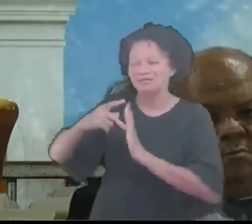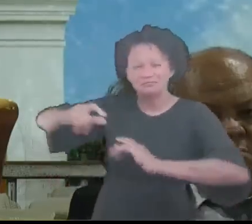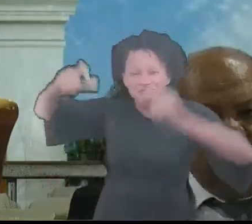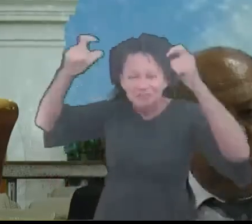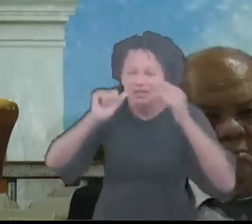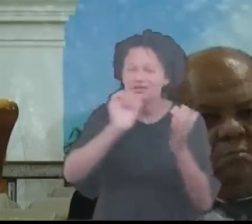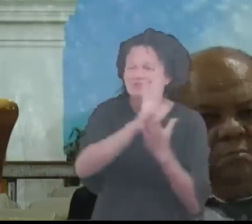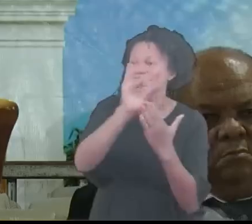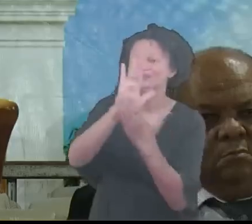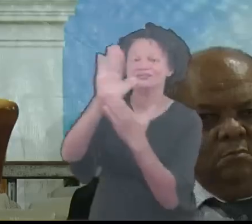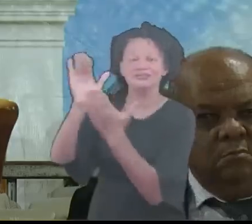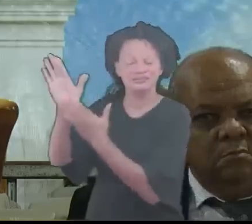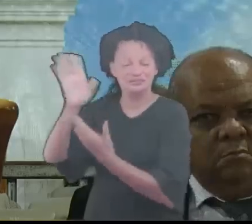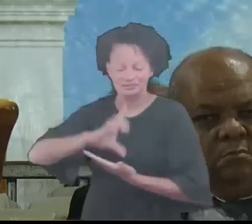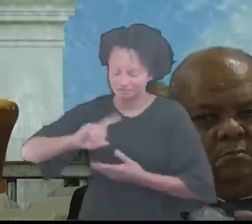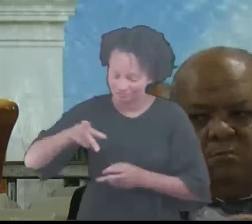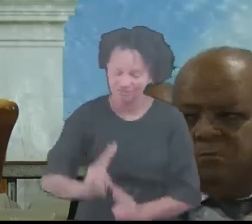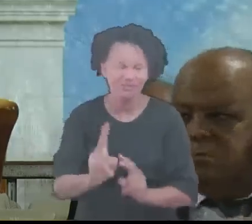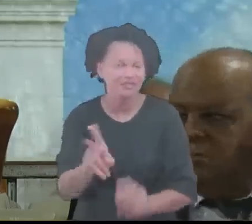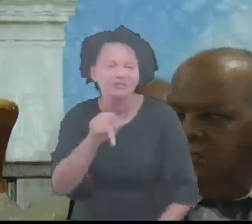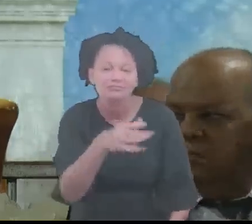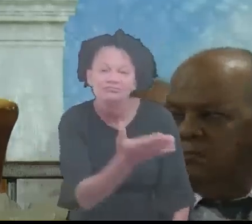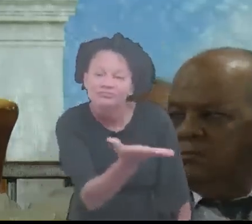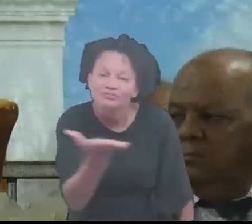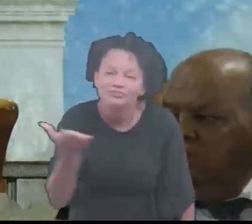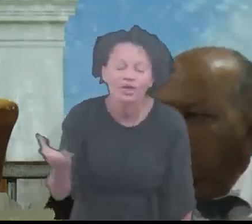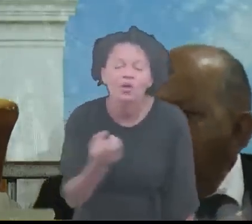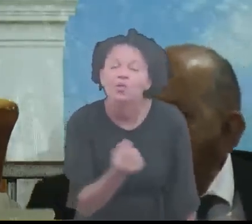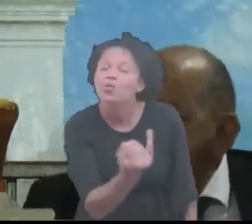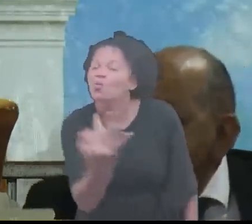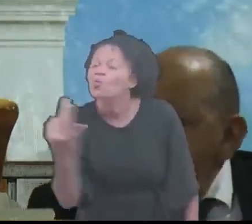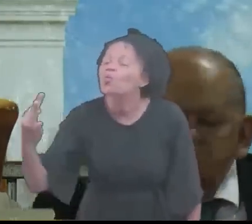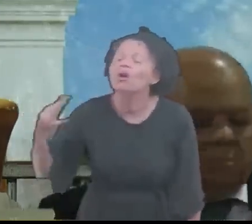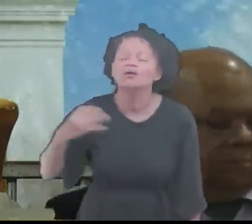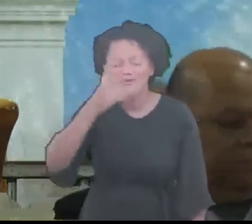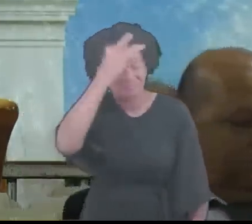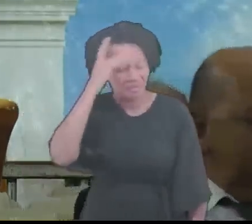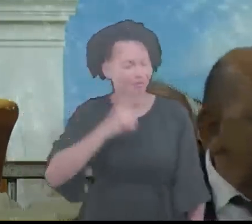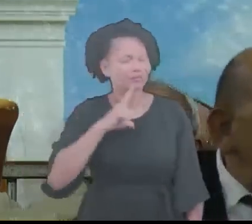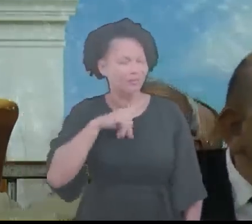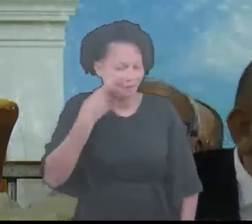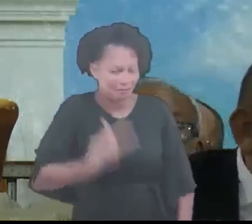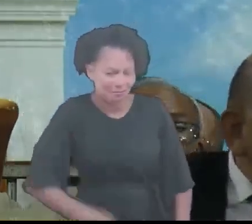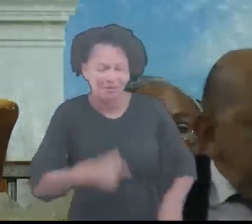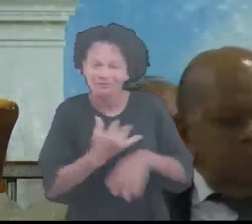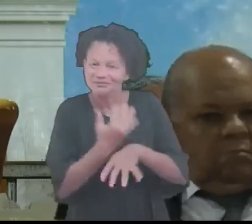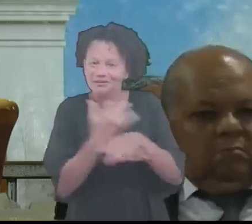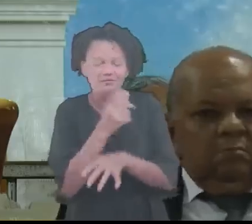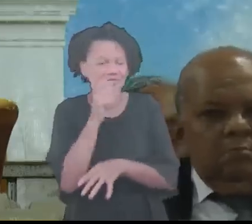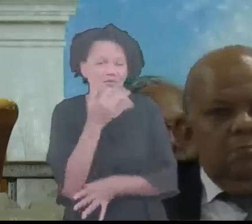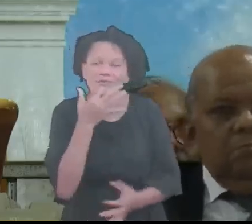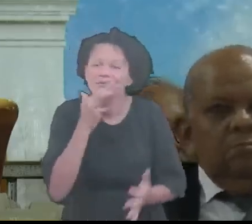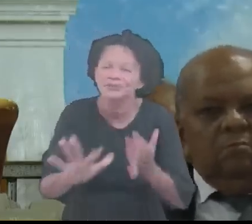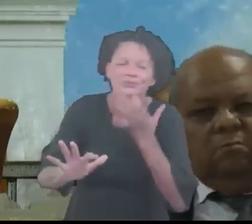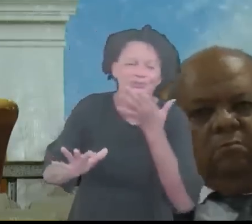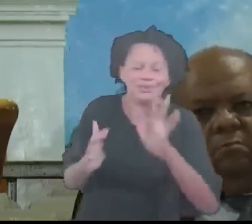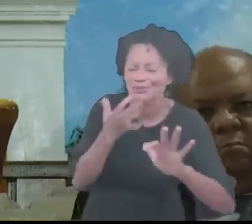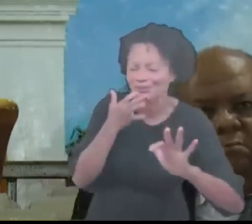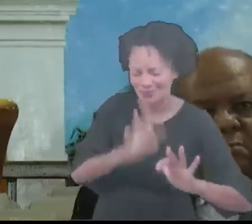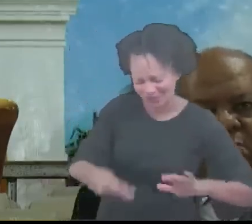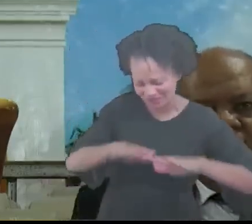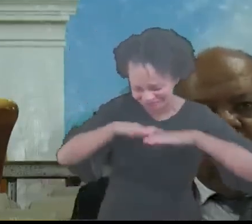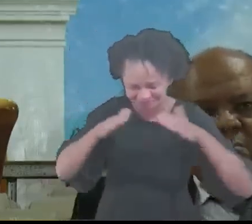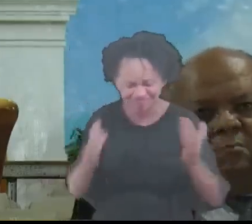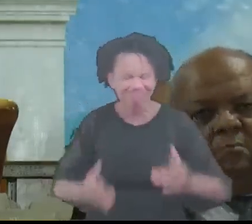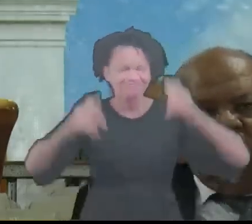Louvado seja Deus para sempre, irmão. Quanta gente que existe em Maceió que não conhece a mesa do